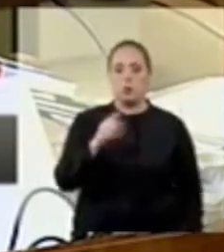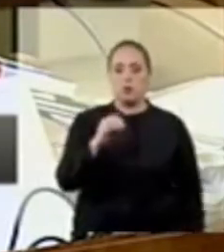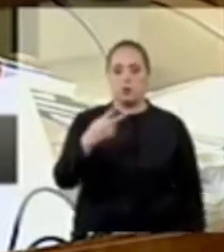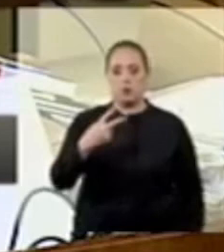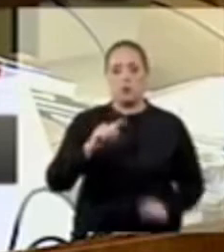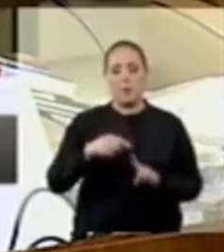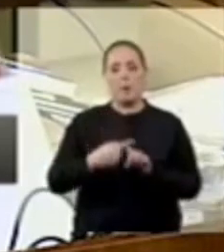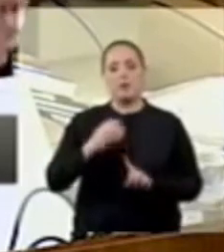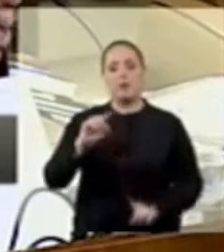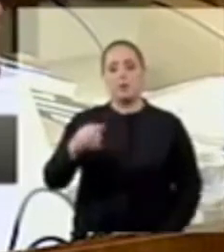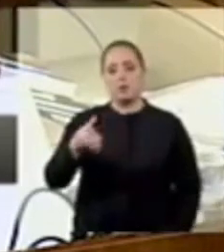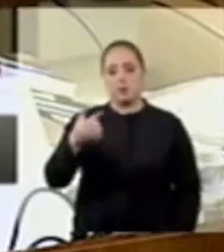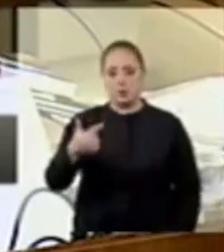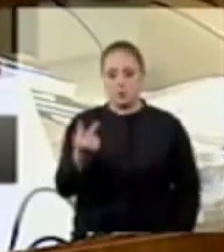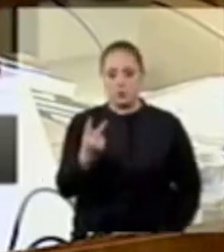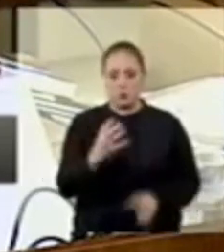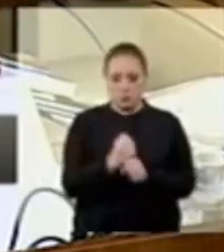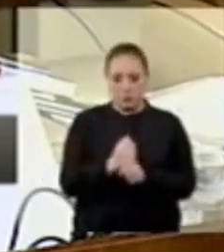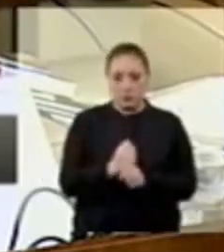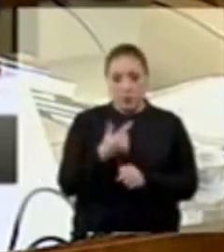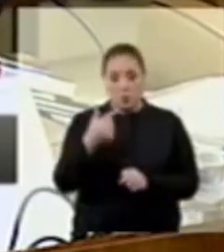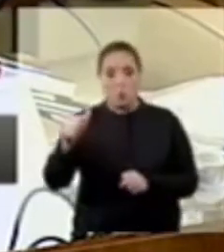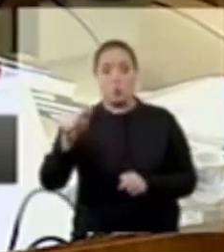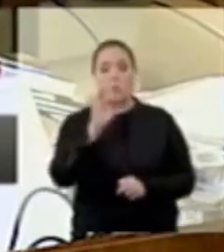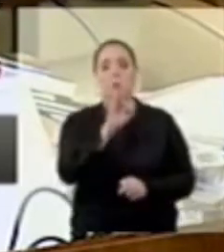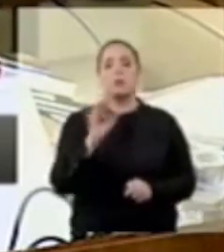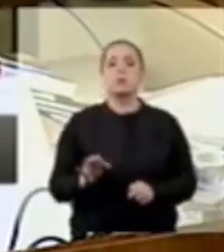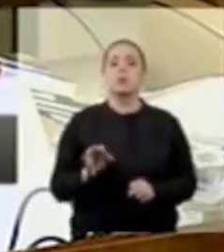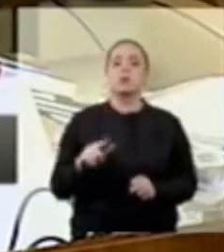0,62 os outros percentuais envolvem